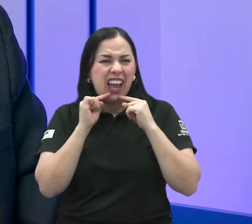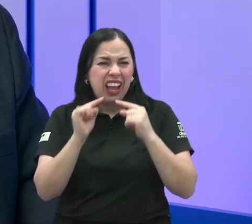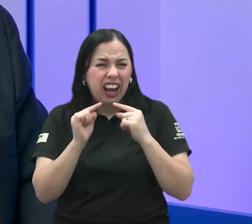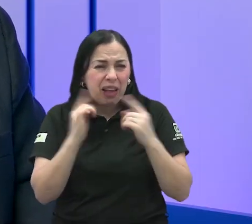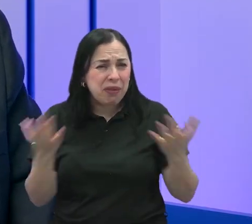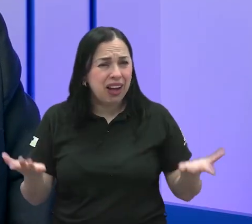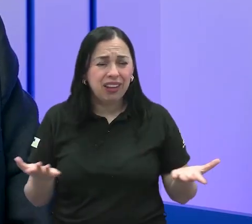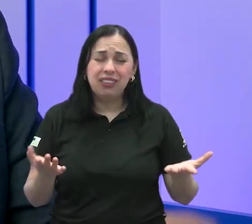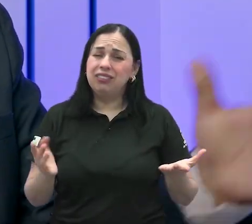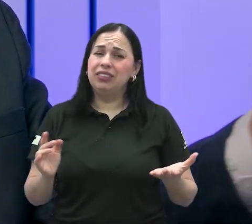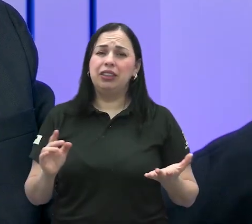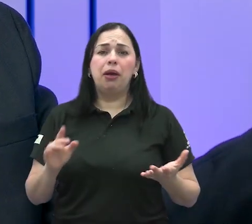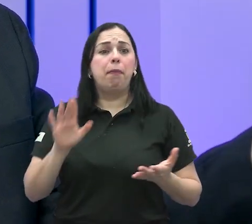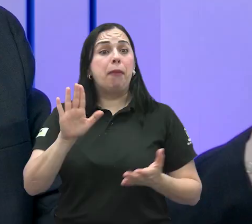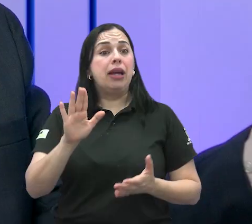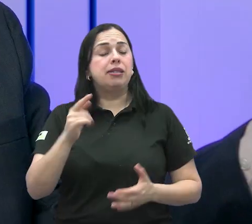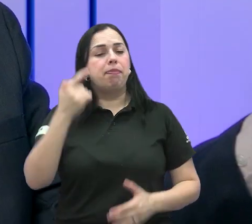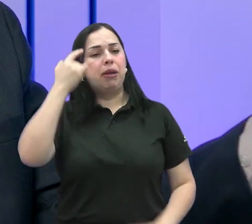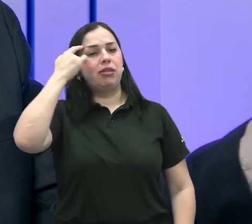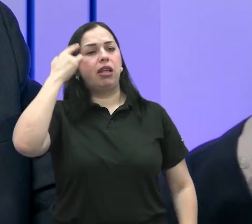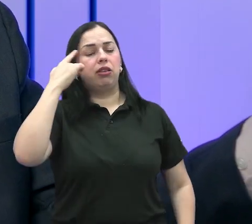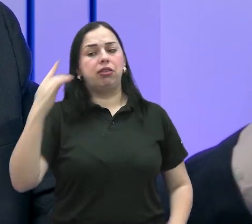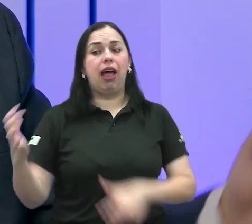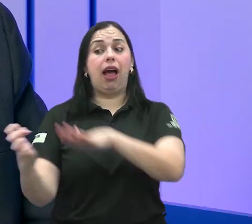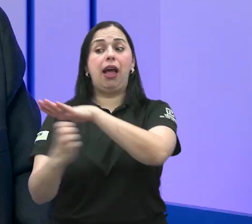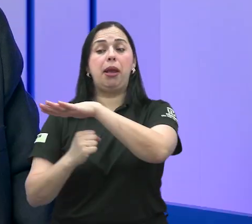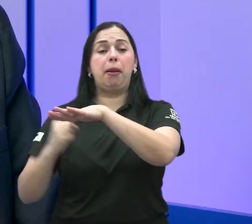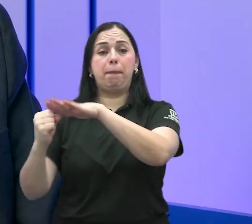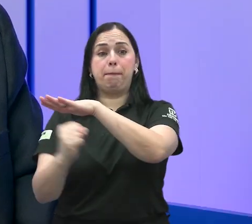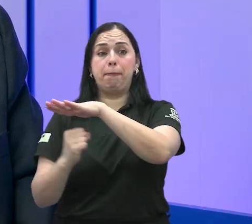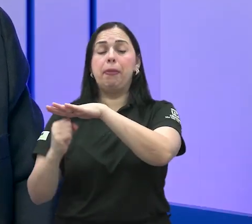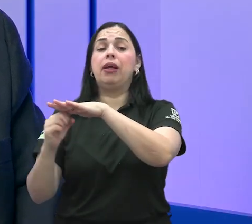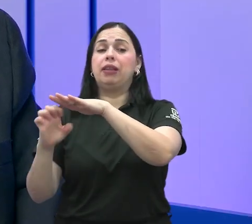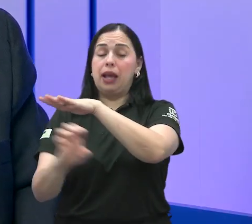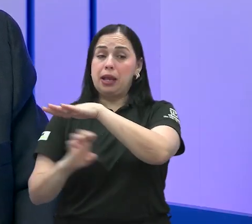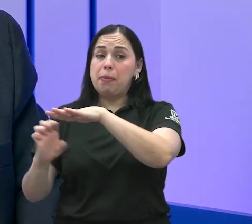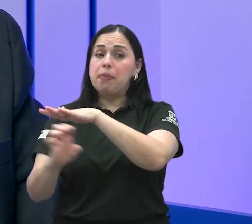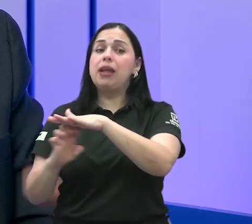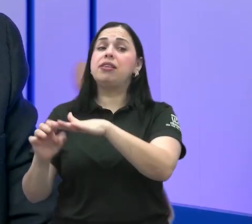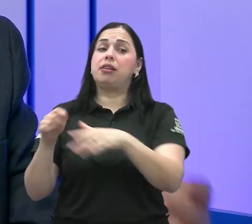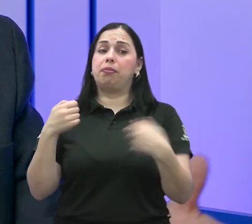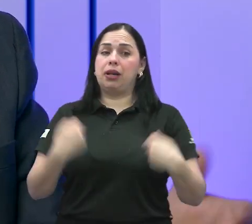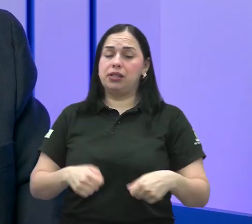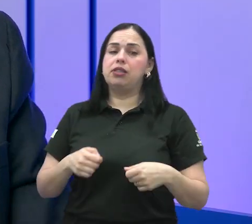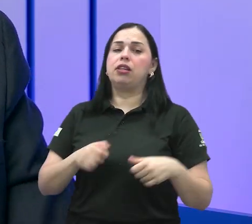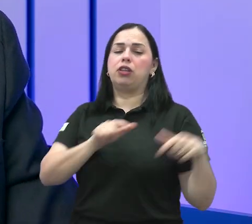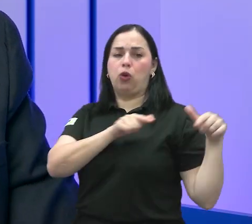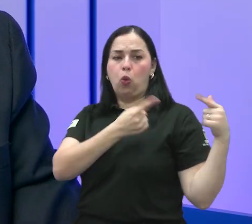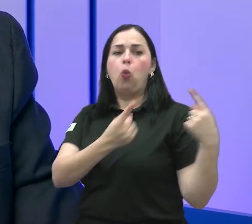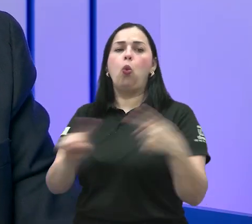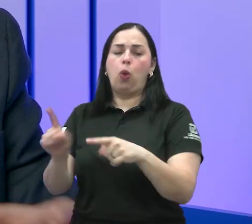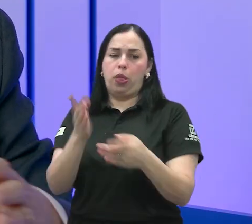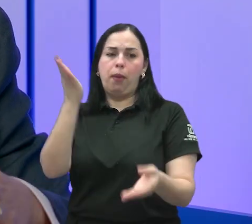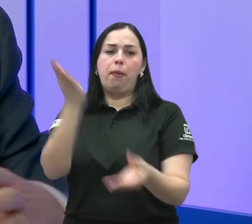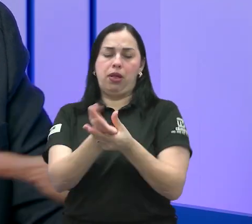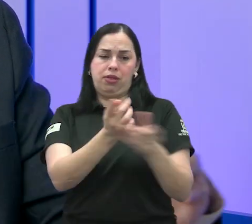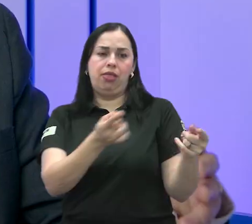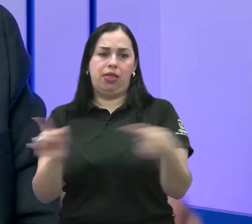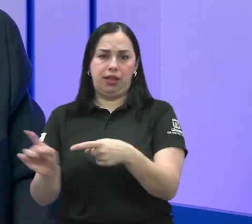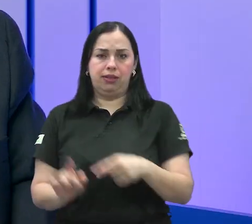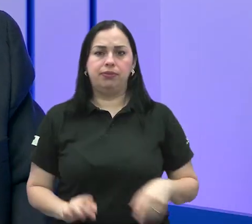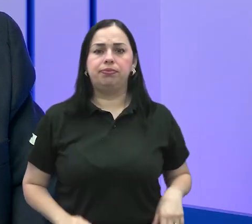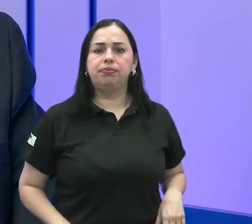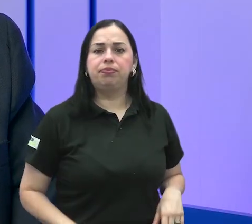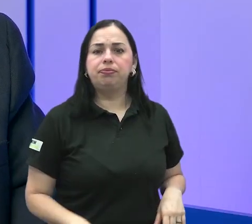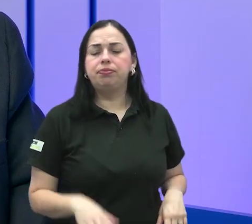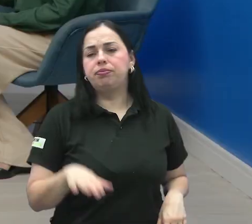reclamar por causa de 1 metro de rolo, mas pensando na indústria, talvez isso justifique uma ação coletiva ou alguma medida pensando no